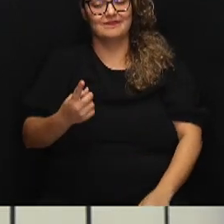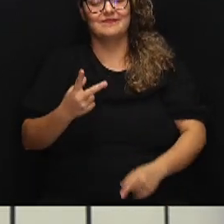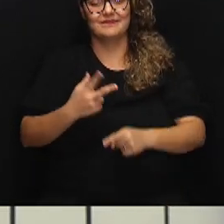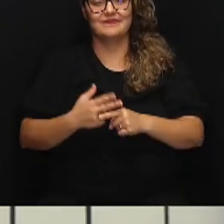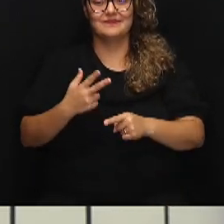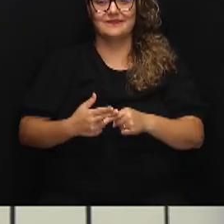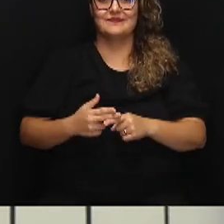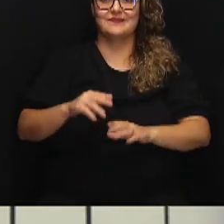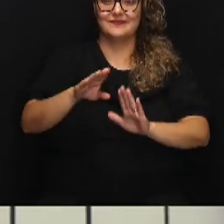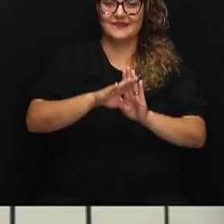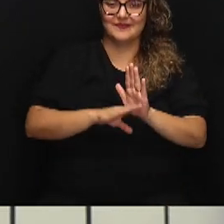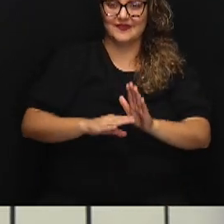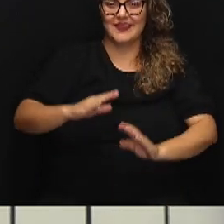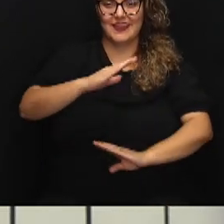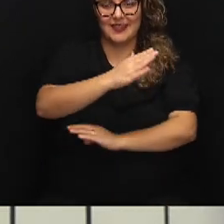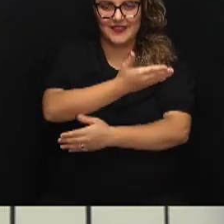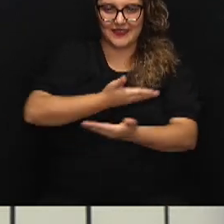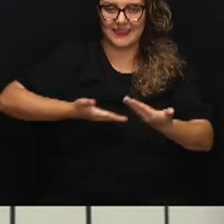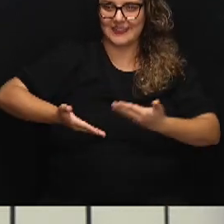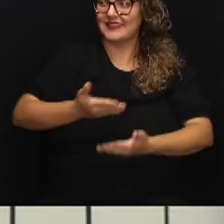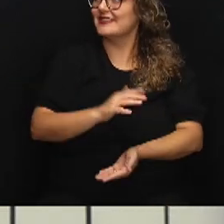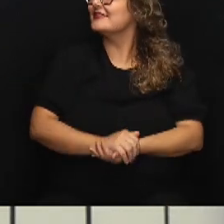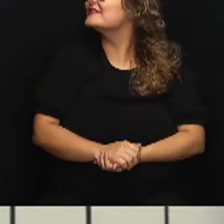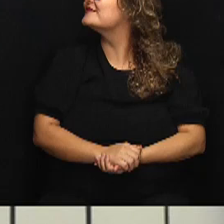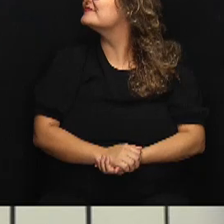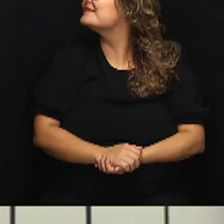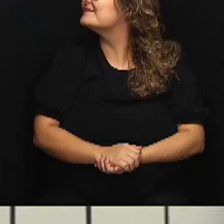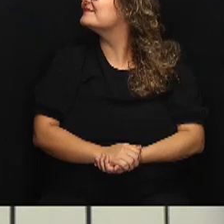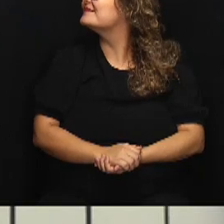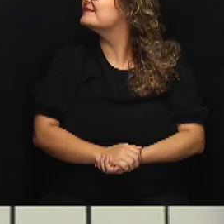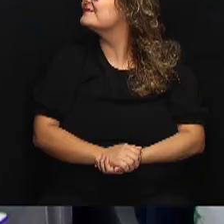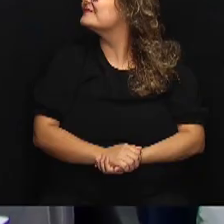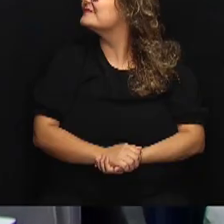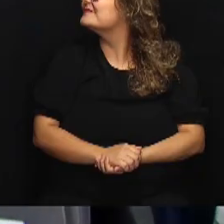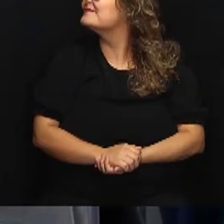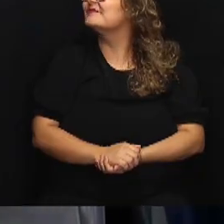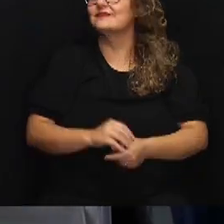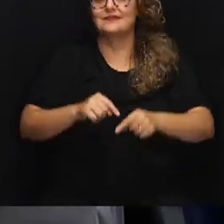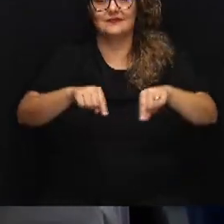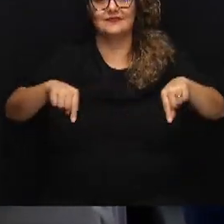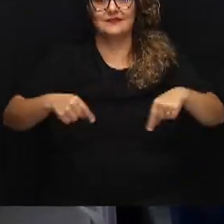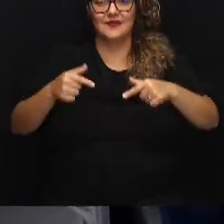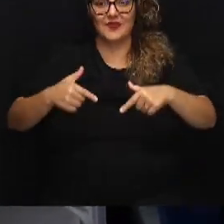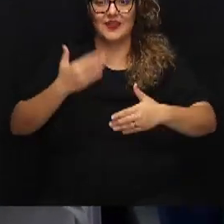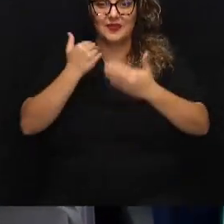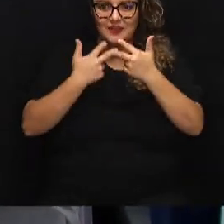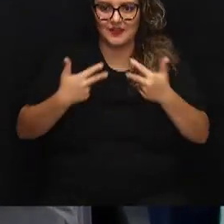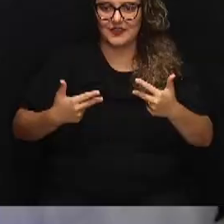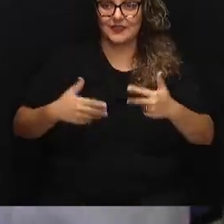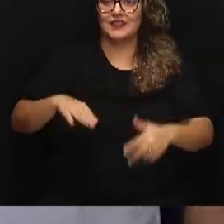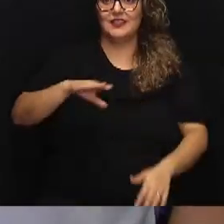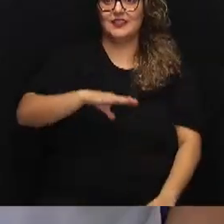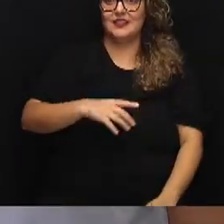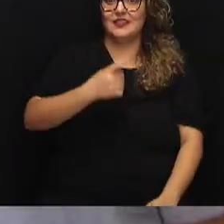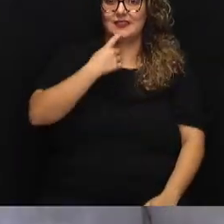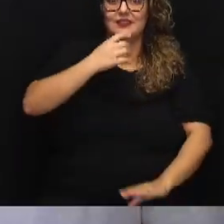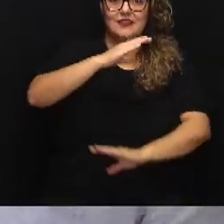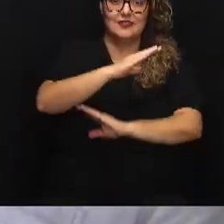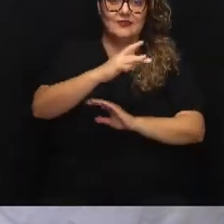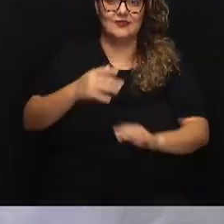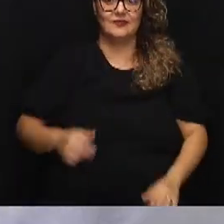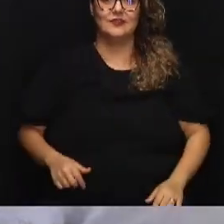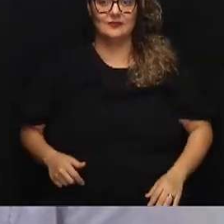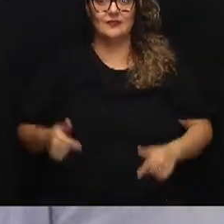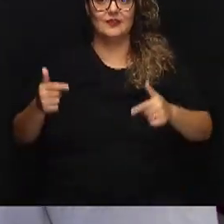do programa Câmara Integrada. O refeitório da Câmara Municipal de Campinas foi palco de mais